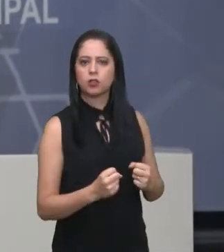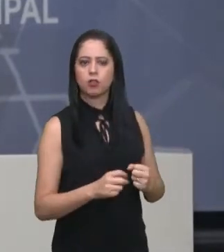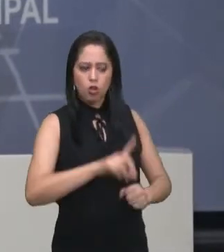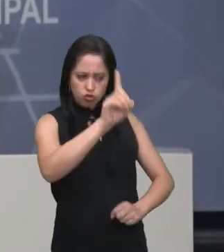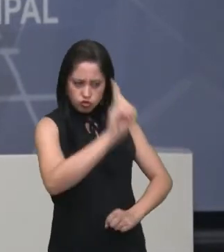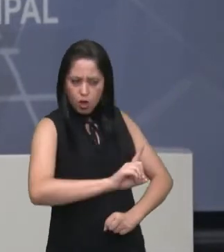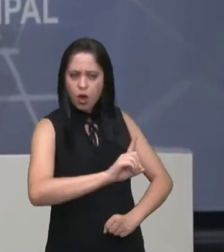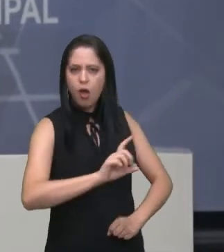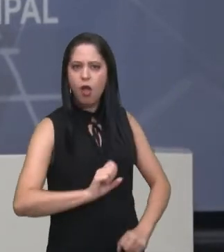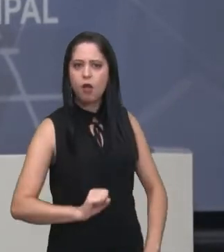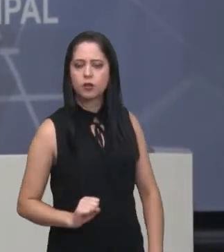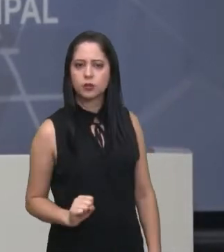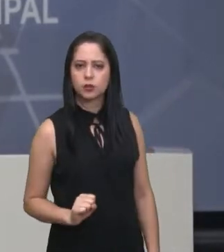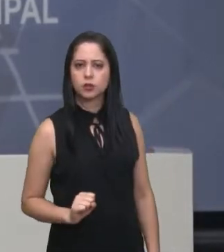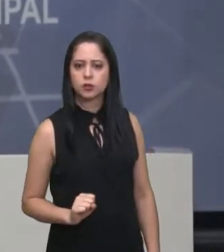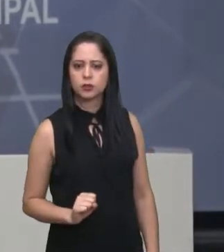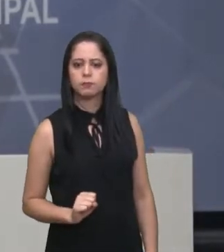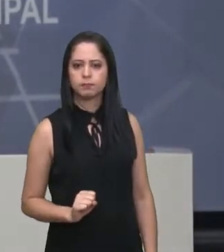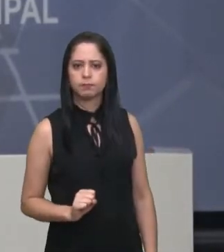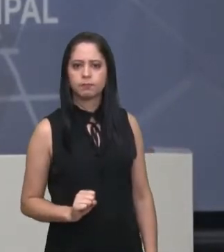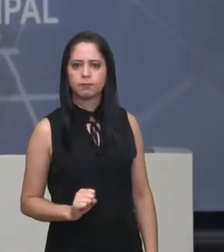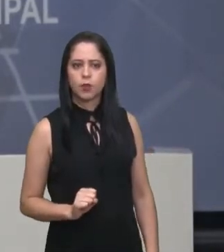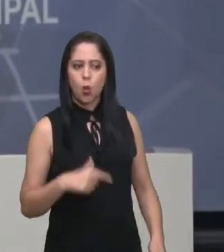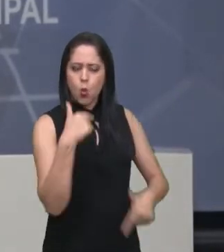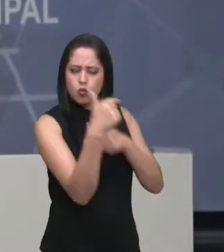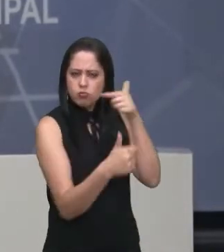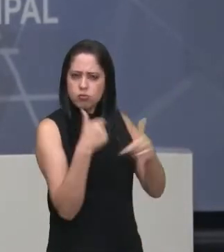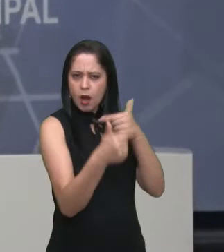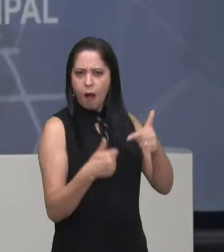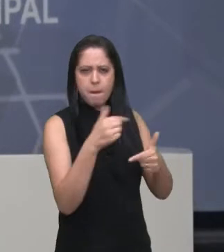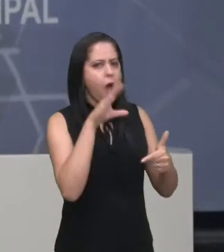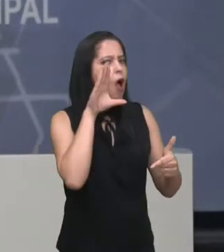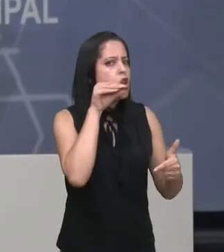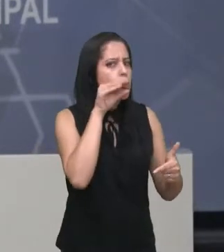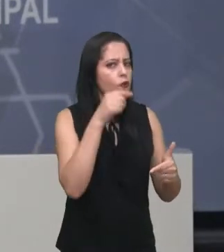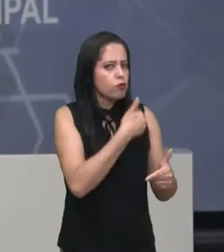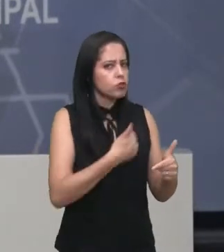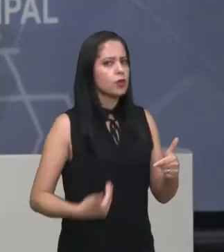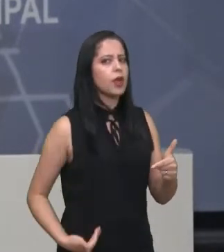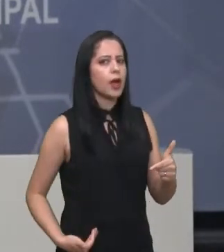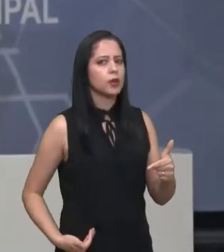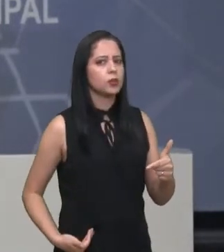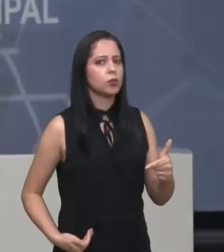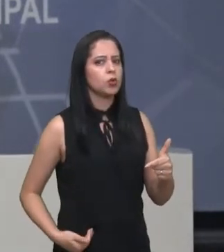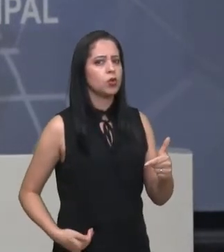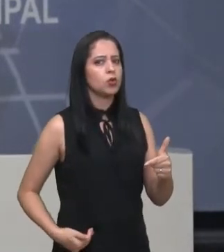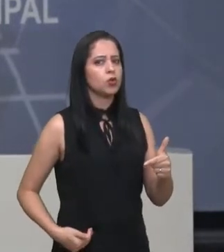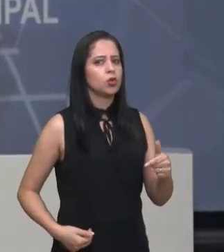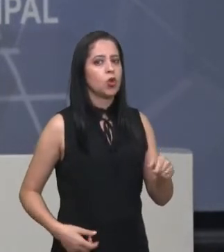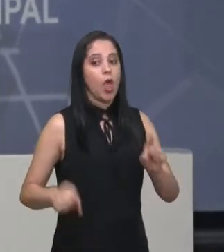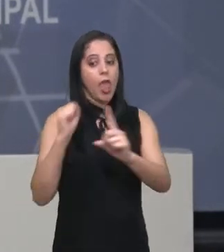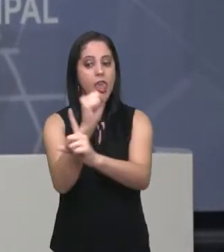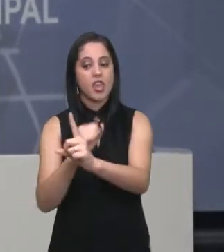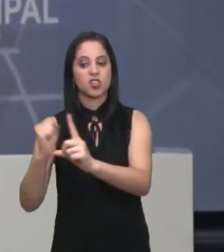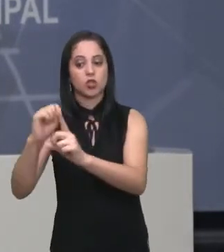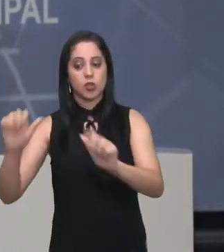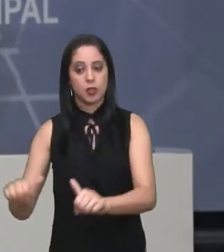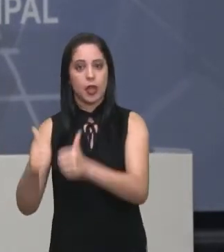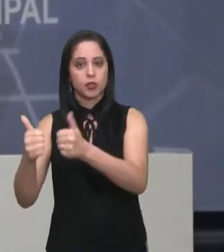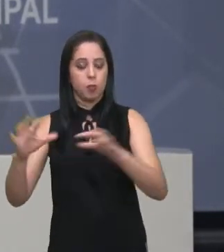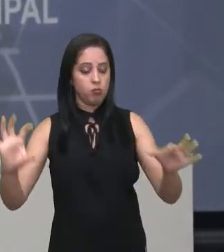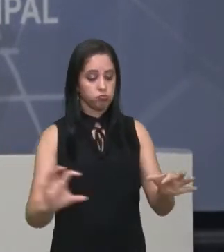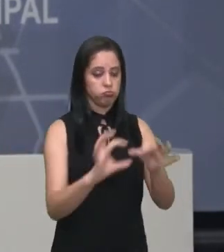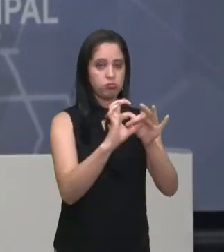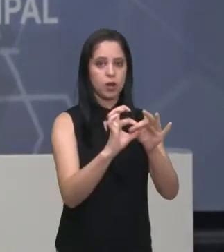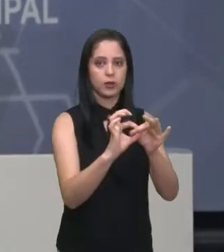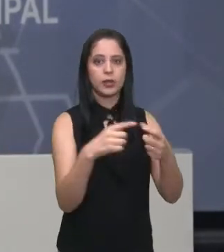direitos. A atividade dos servidores está diretamente ligada ao bem-estar da sociedade, pois são pagos